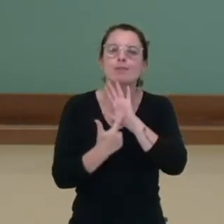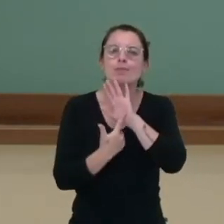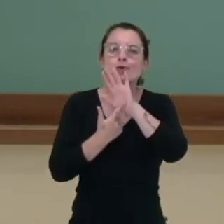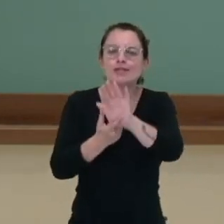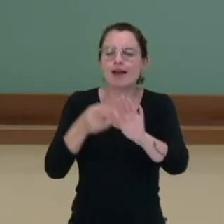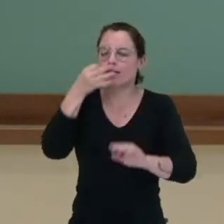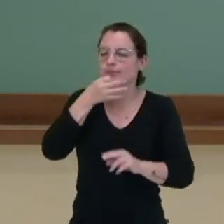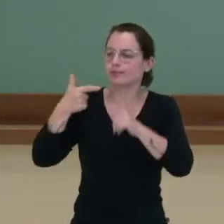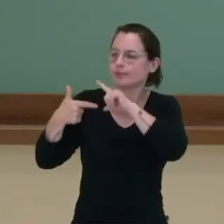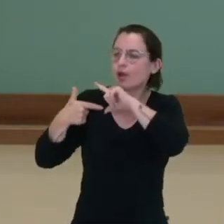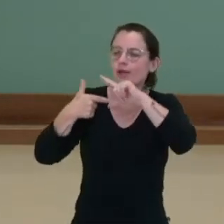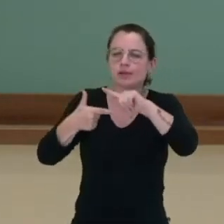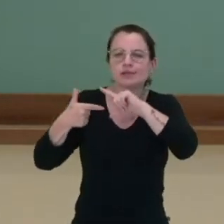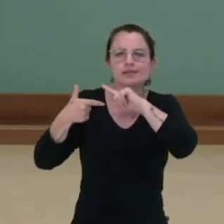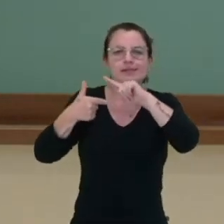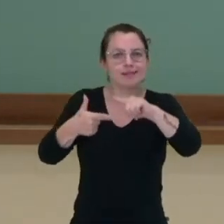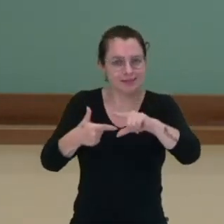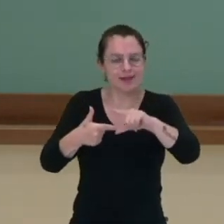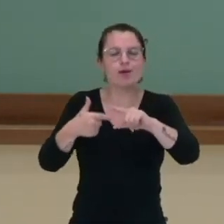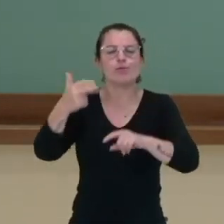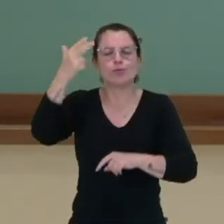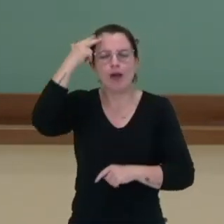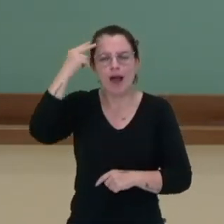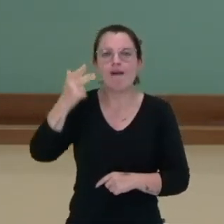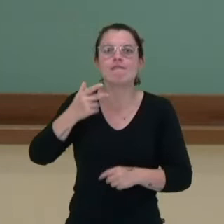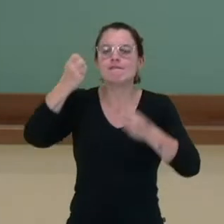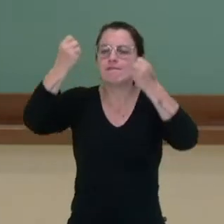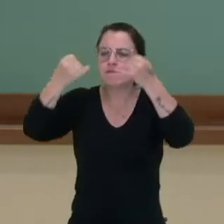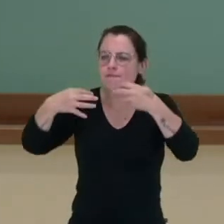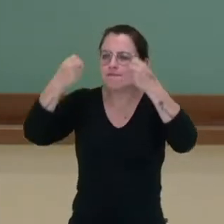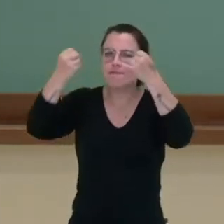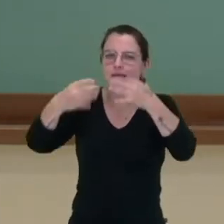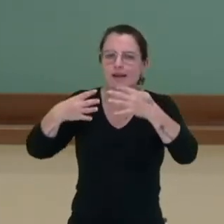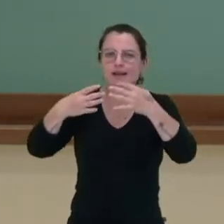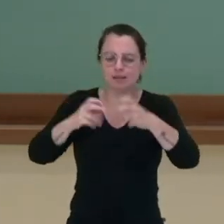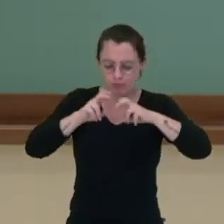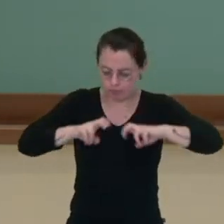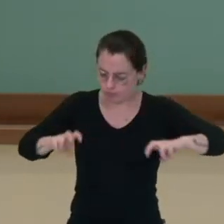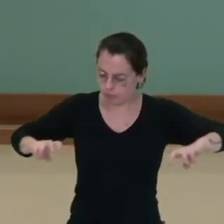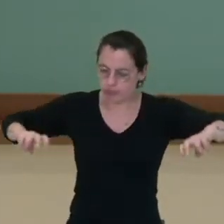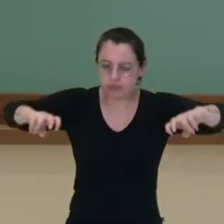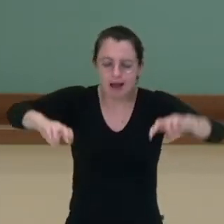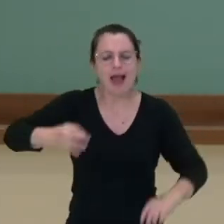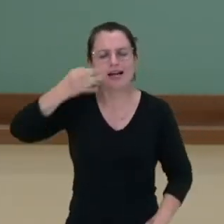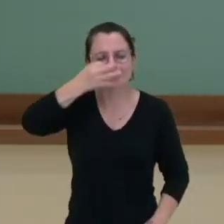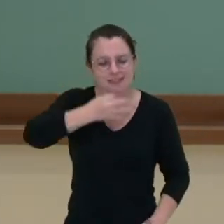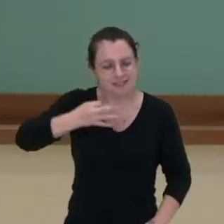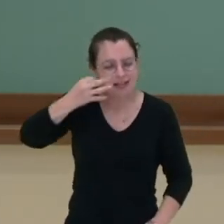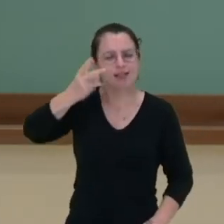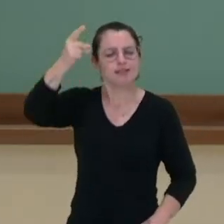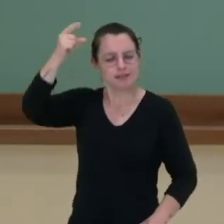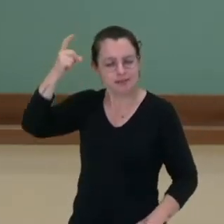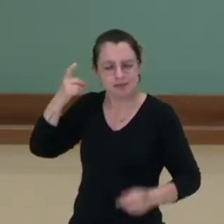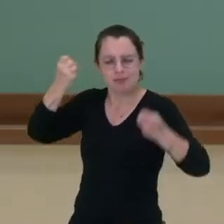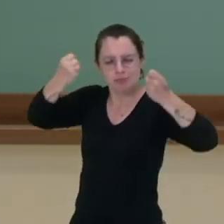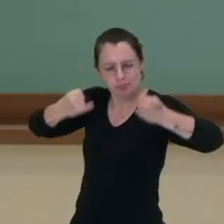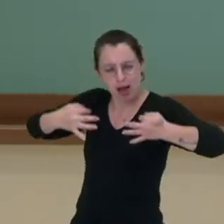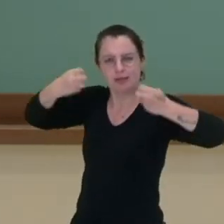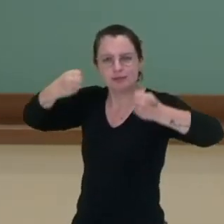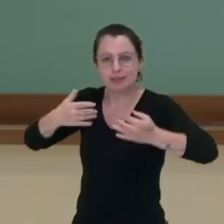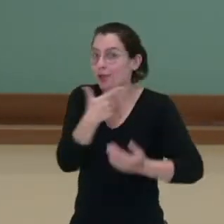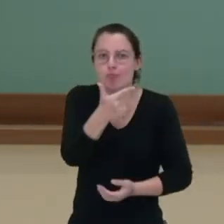oral. Então, eles transmitem a cultura, as histórias, os ensinamentos a partir da oralidade. Então, diferente